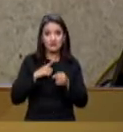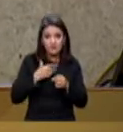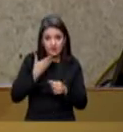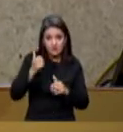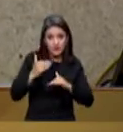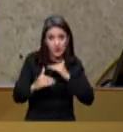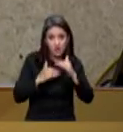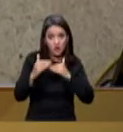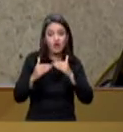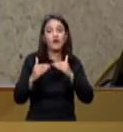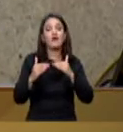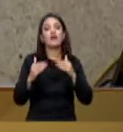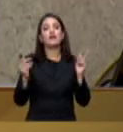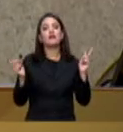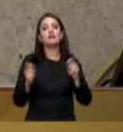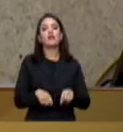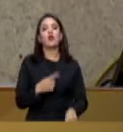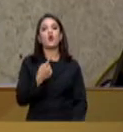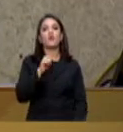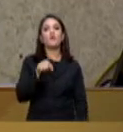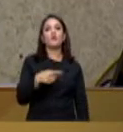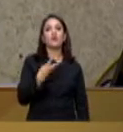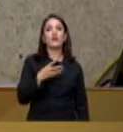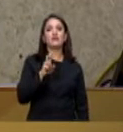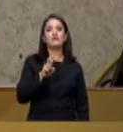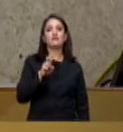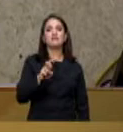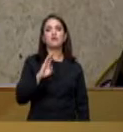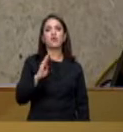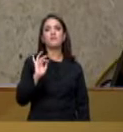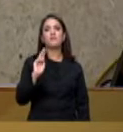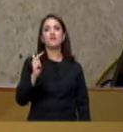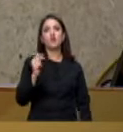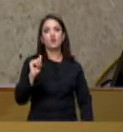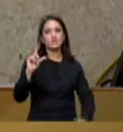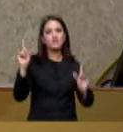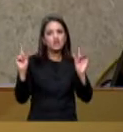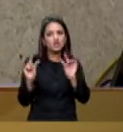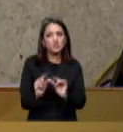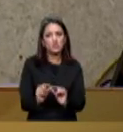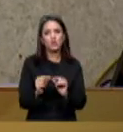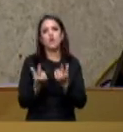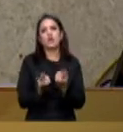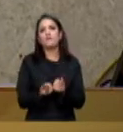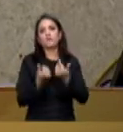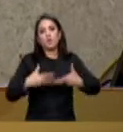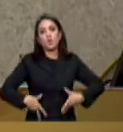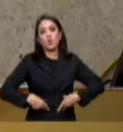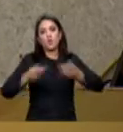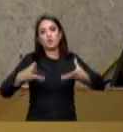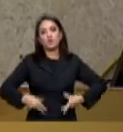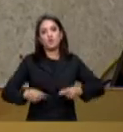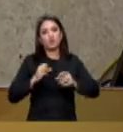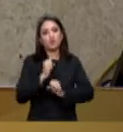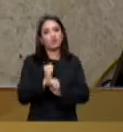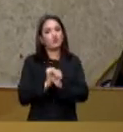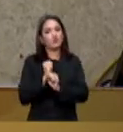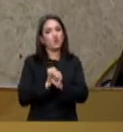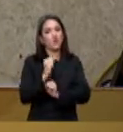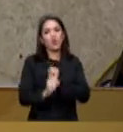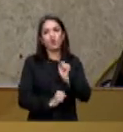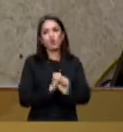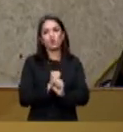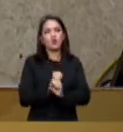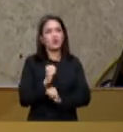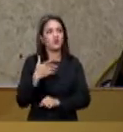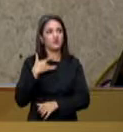reduza em até 1,45 bilhões os custos anuais com a